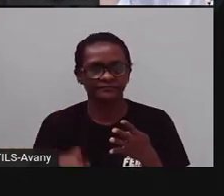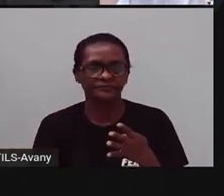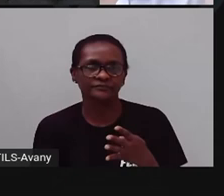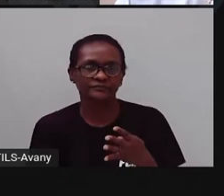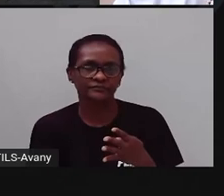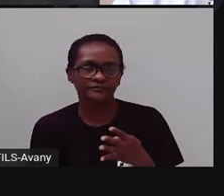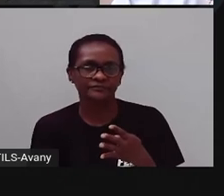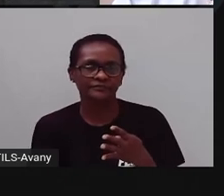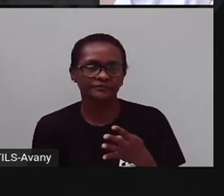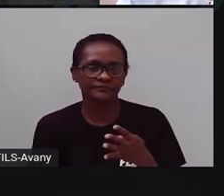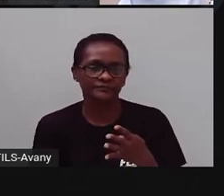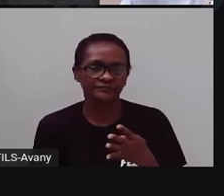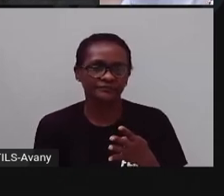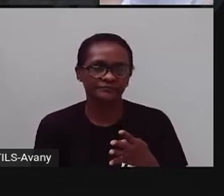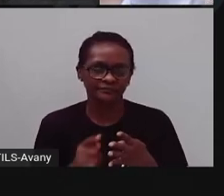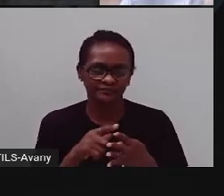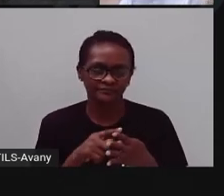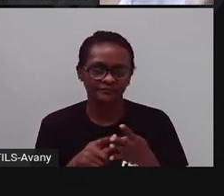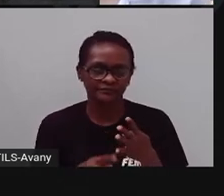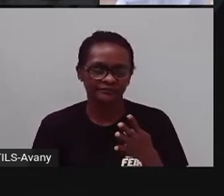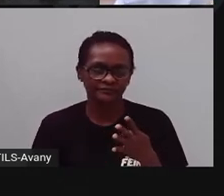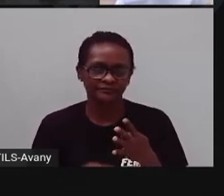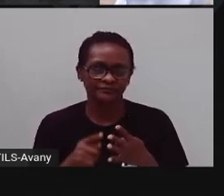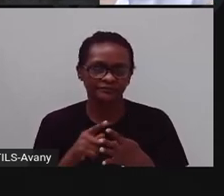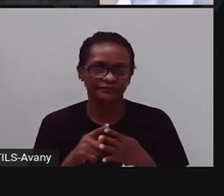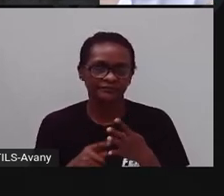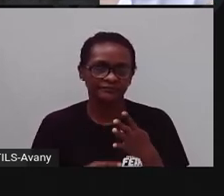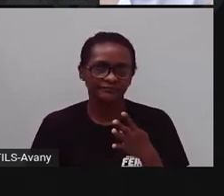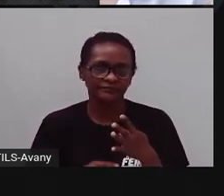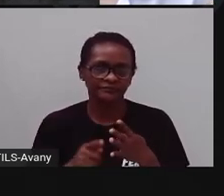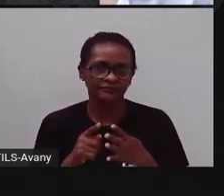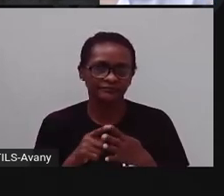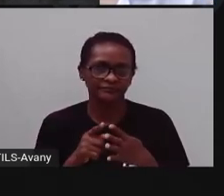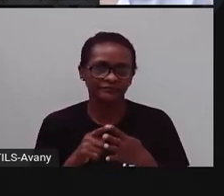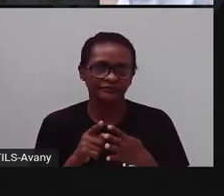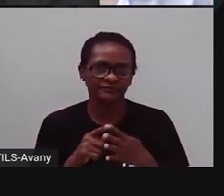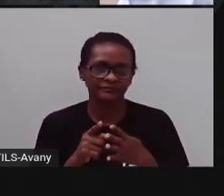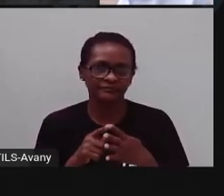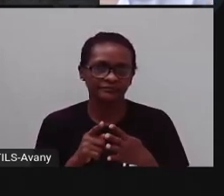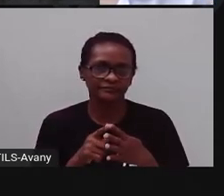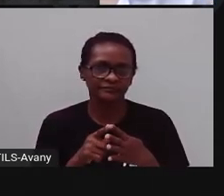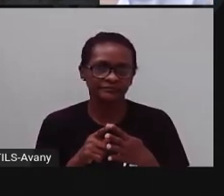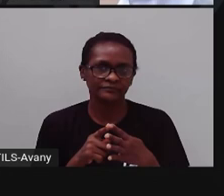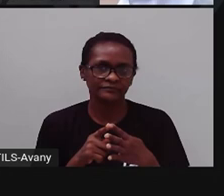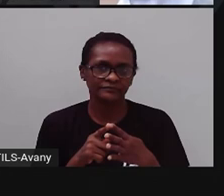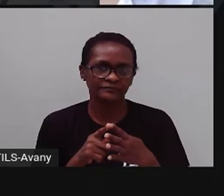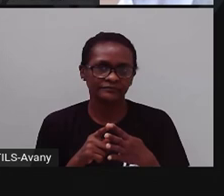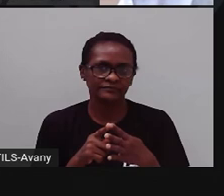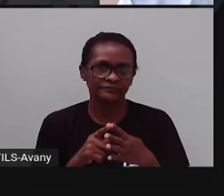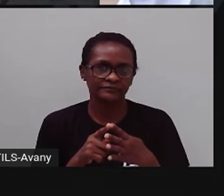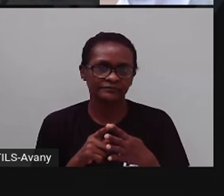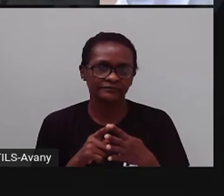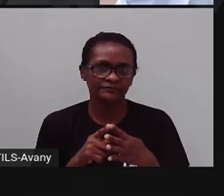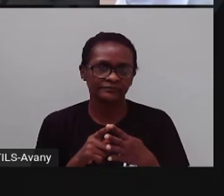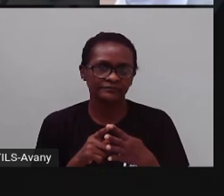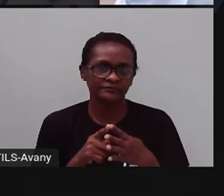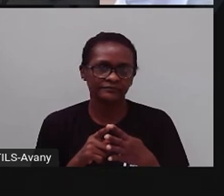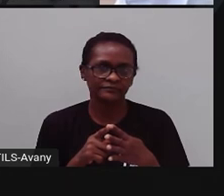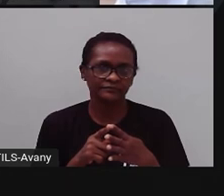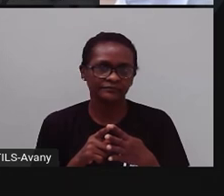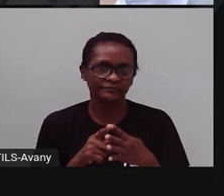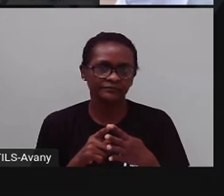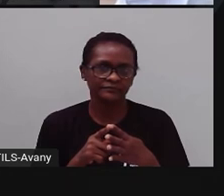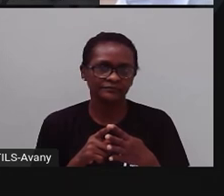convidado não chegar na sua festa e aí você não vai achar legal né então vamos lá a primeira informação que precisa